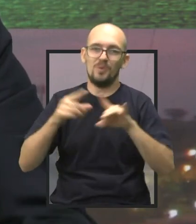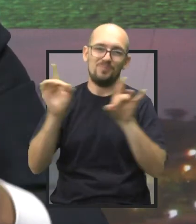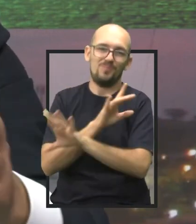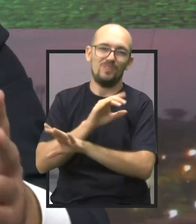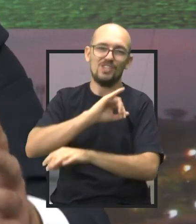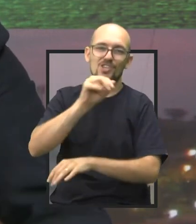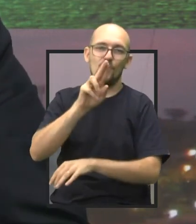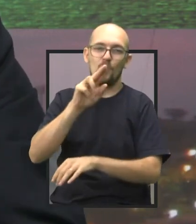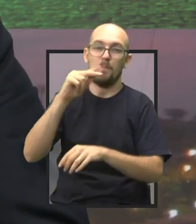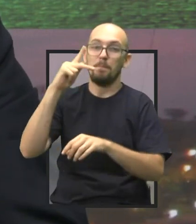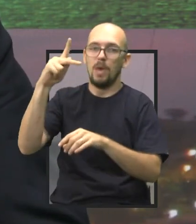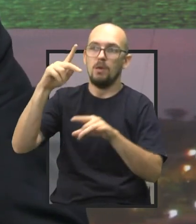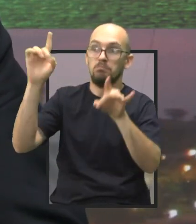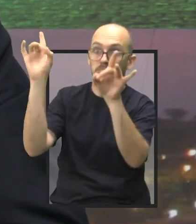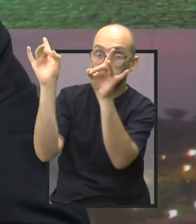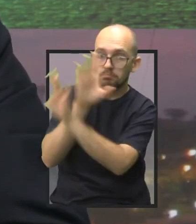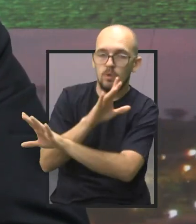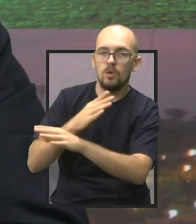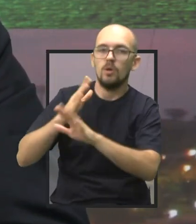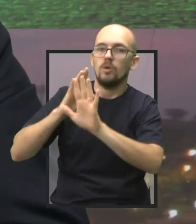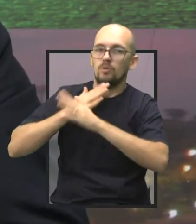gente abra mais 222,